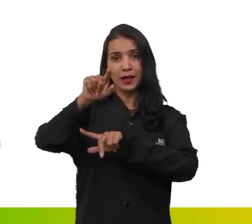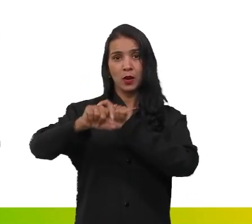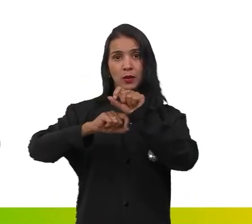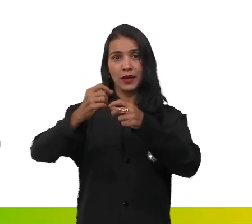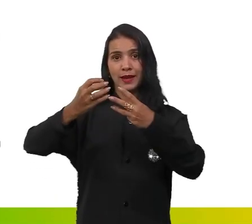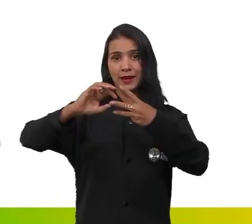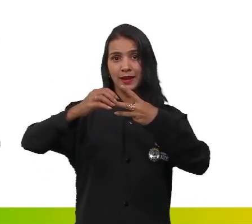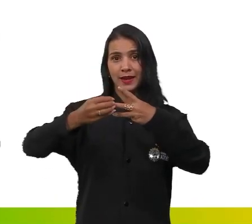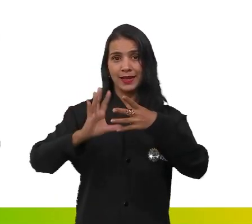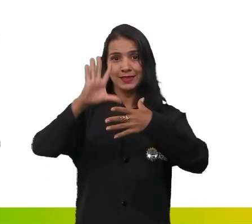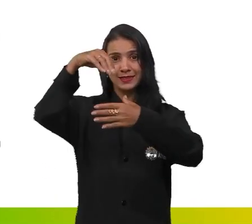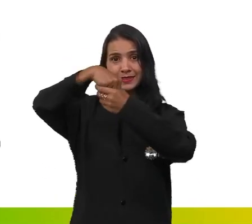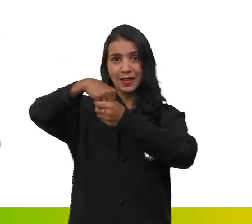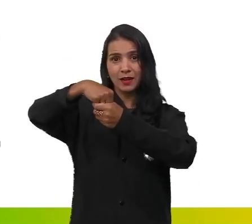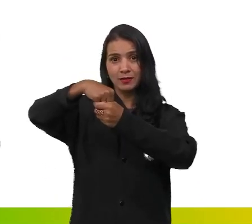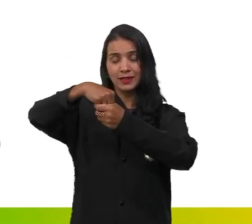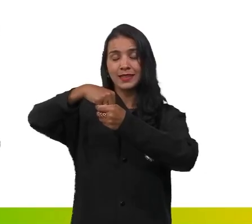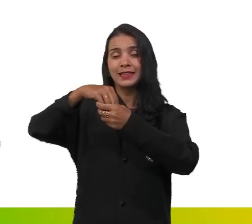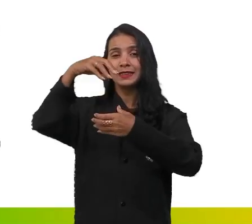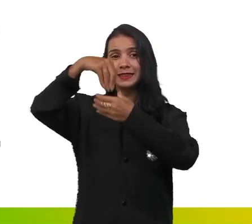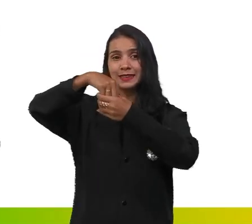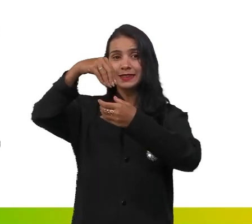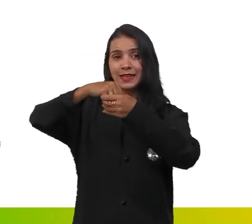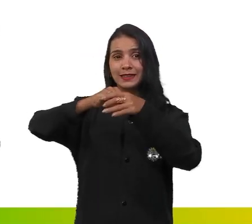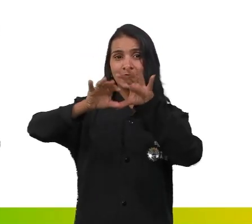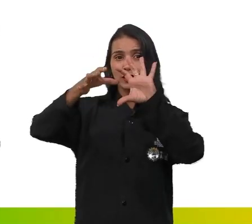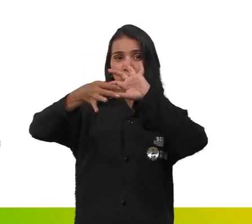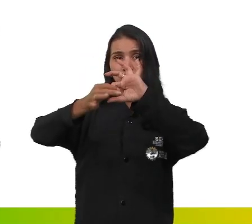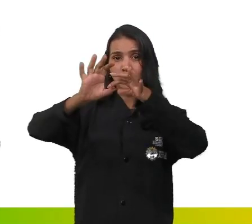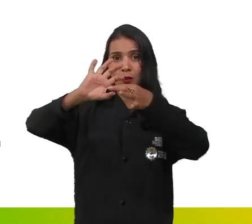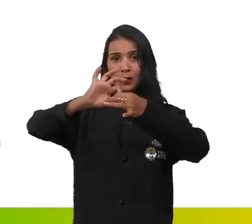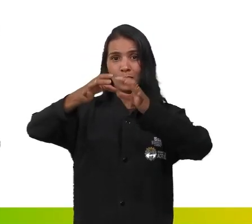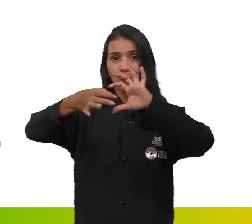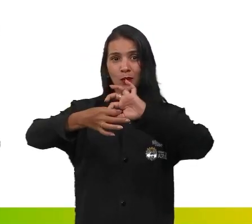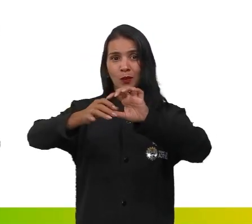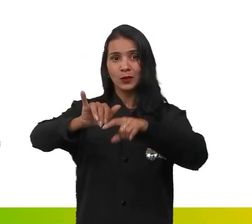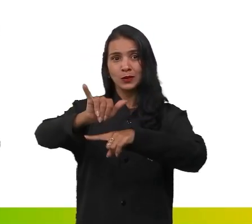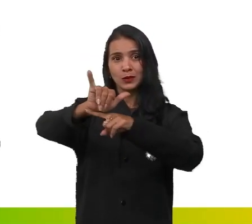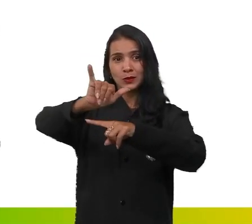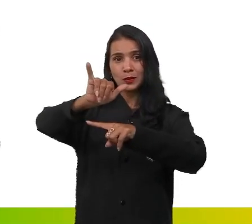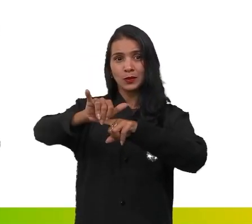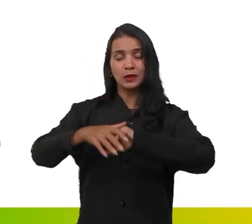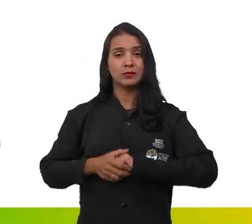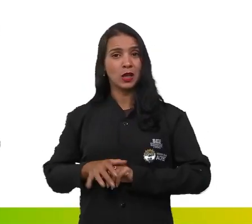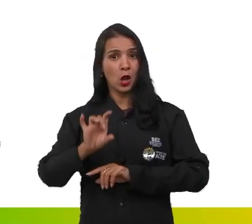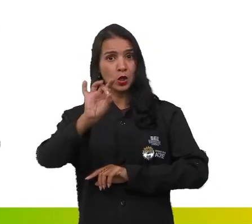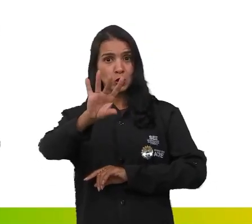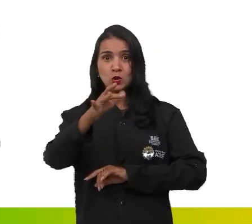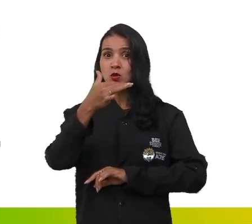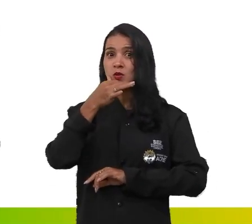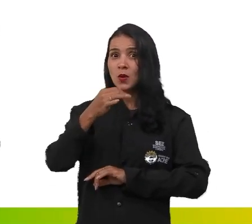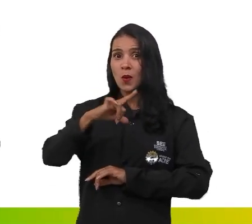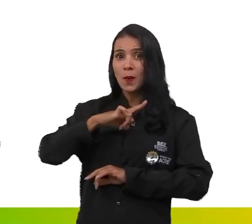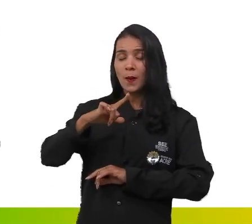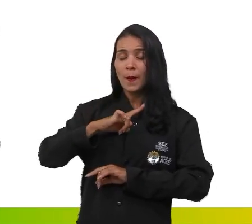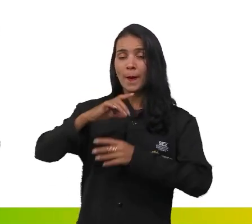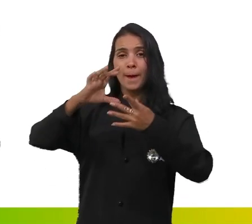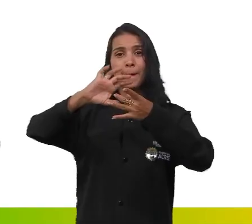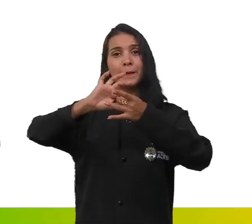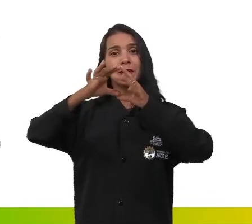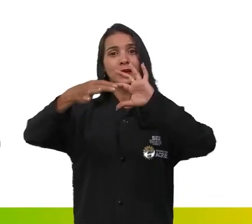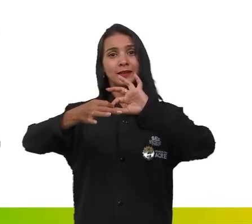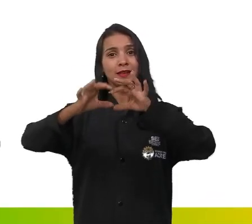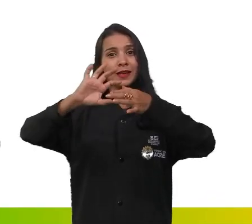localizado exclusivamente no cromossomo Y. Como somente os homens possuem o cromossomo